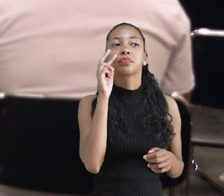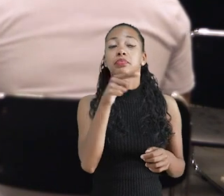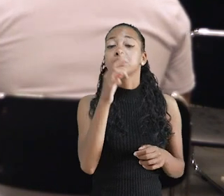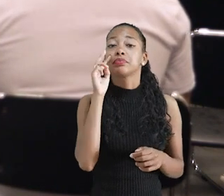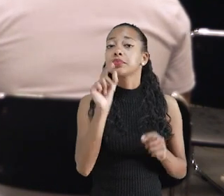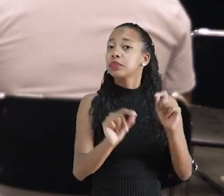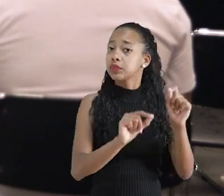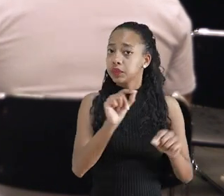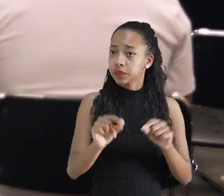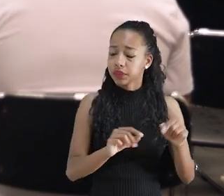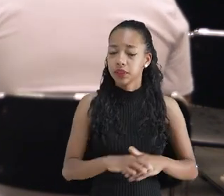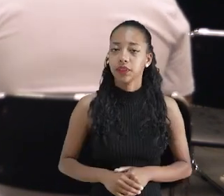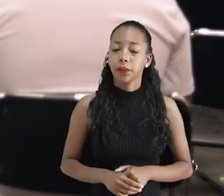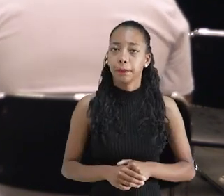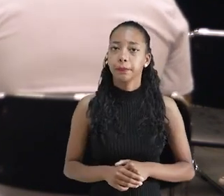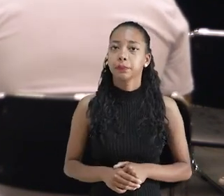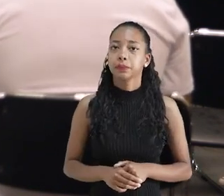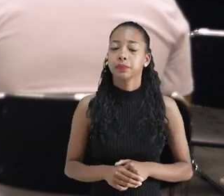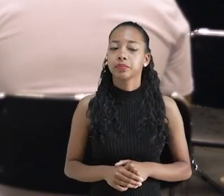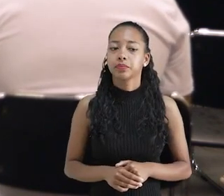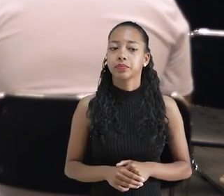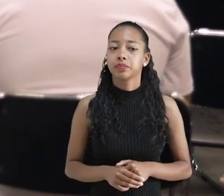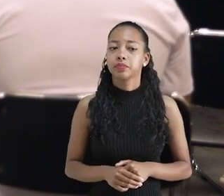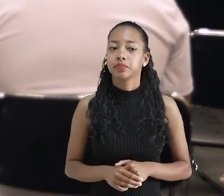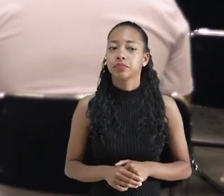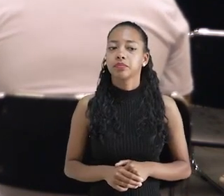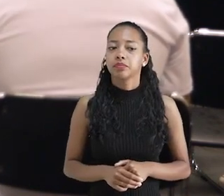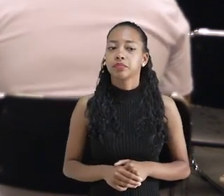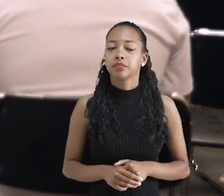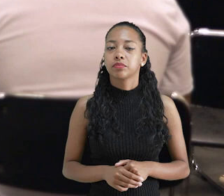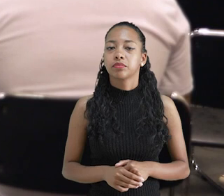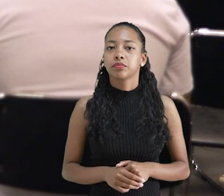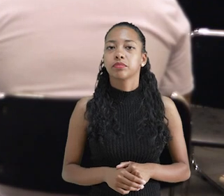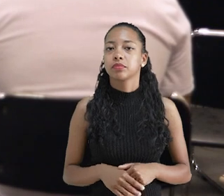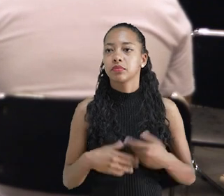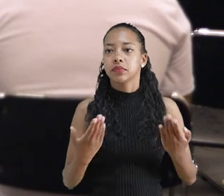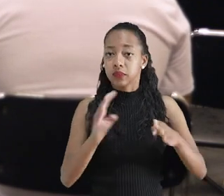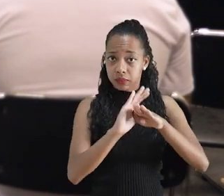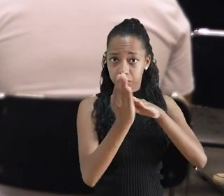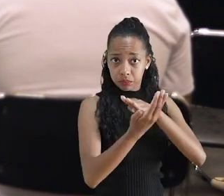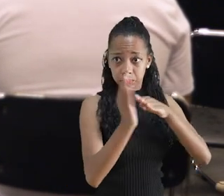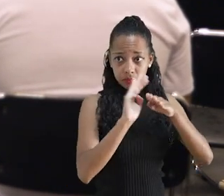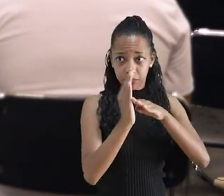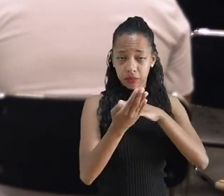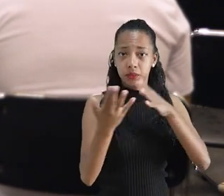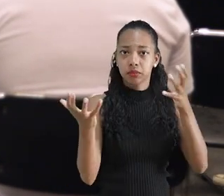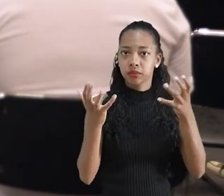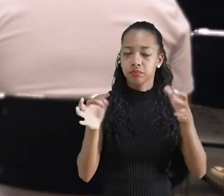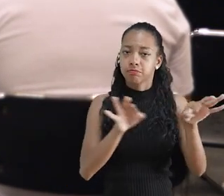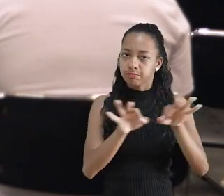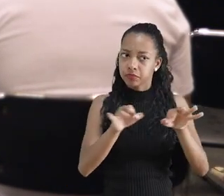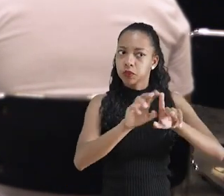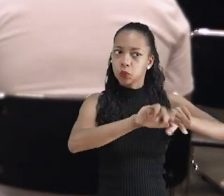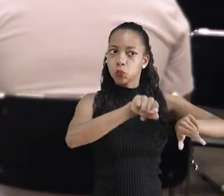afeta ali toda a população Daquele bairro né que tá começando agora as obras Mas eles queriam colocar do jeito deles a gente foi Não não pode ser assim tem